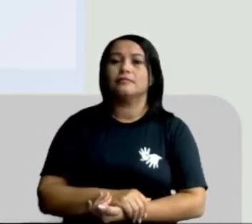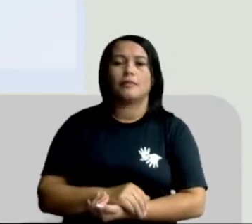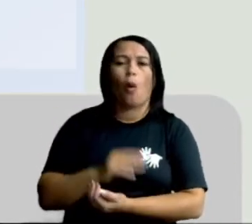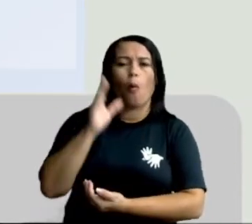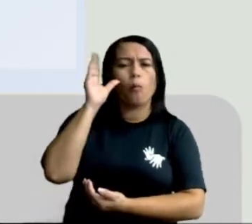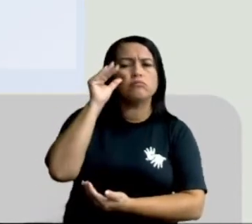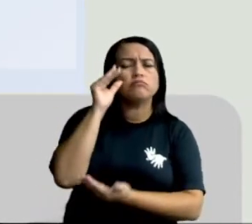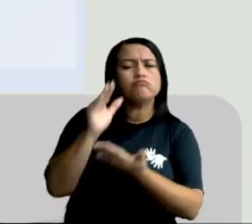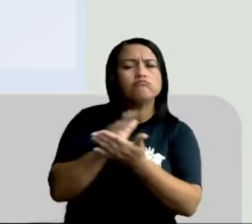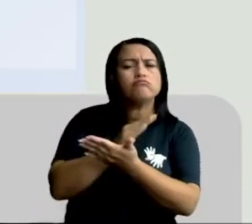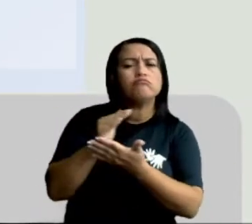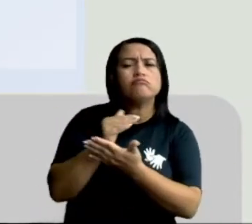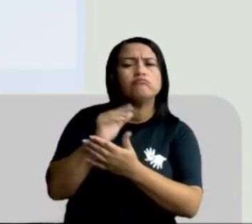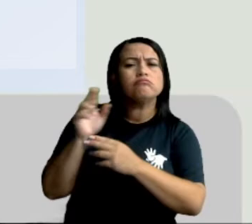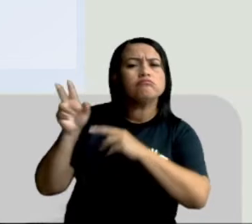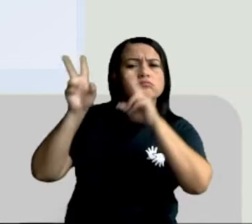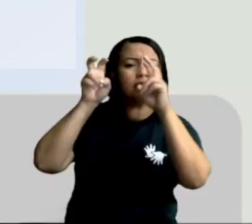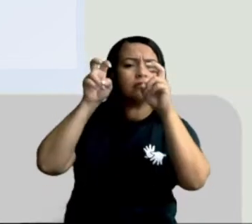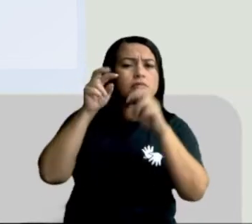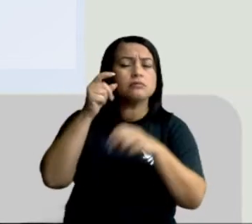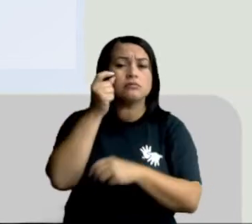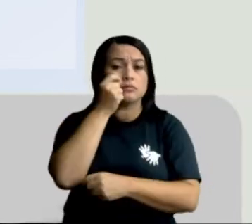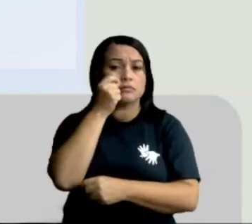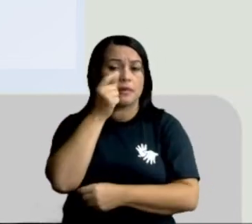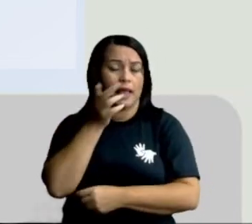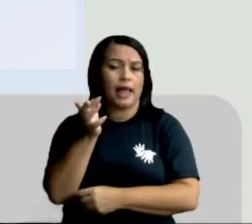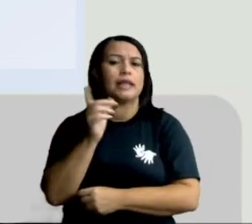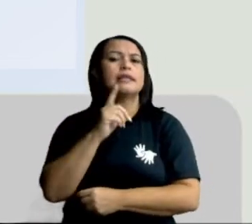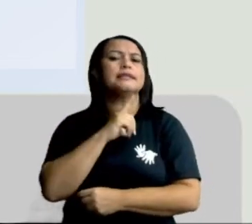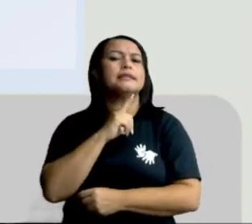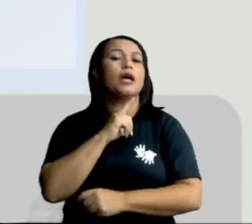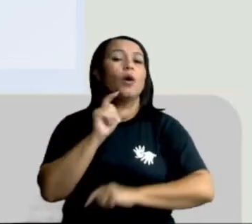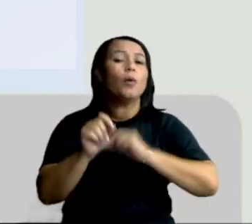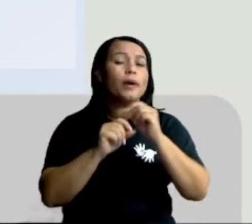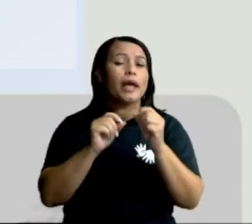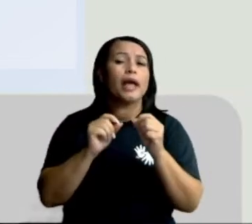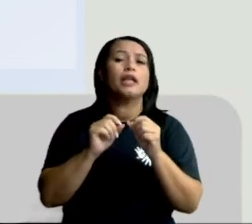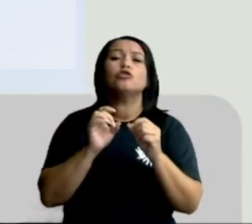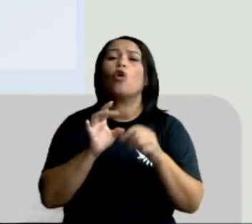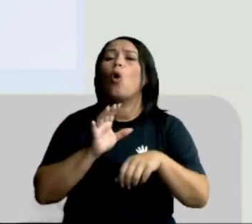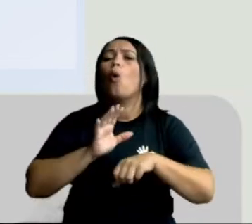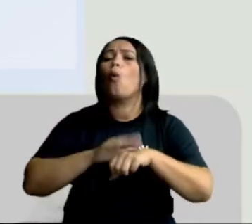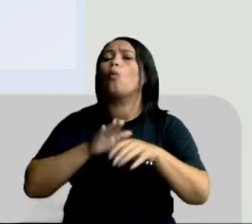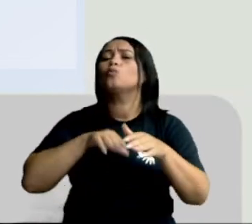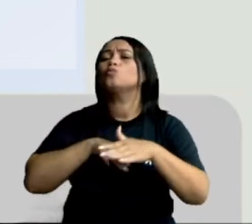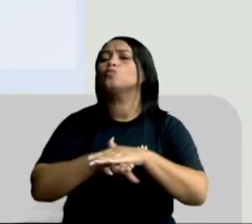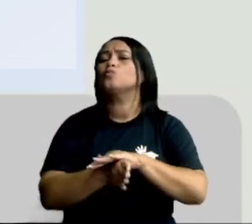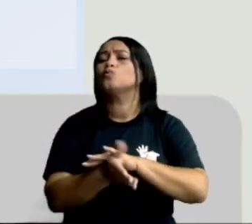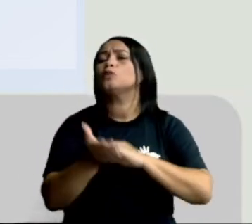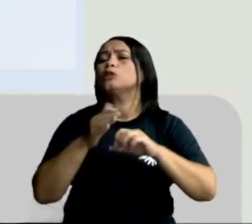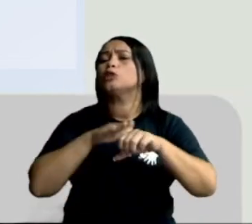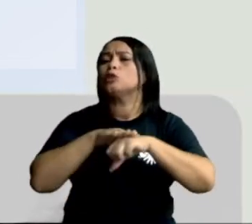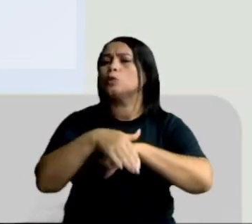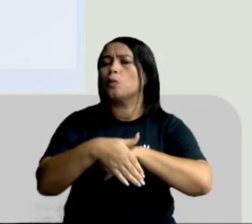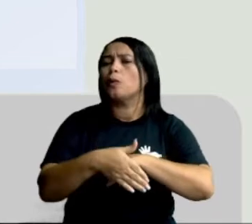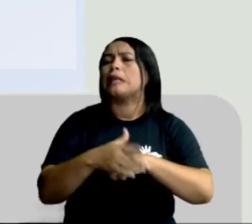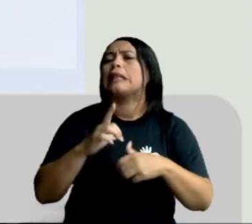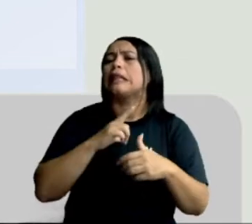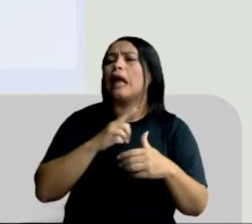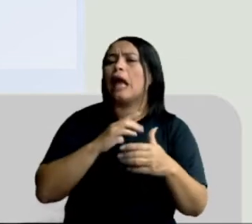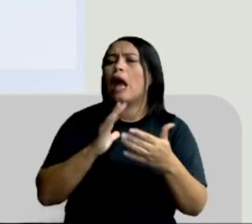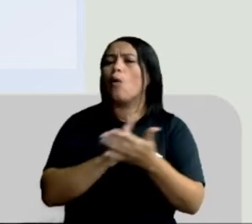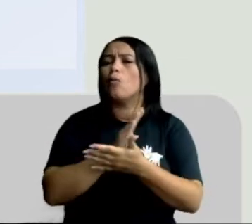Curiosidades sobre o ratinho, sobre o rato. Eles possuem hábitos noturnos, têm limitações